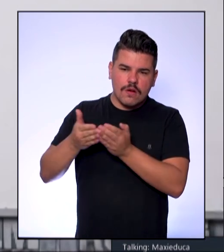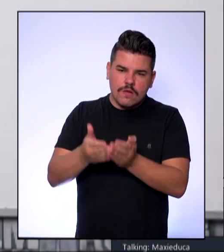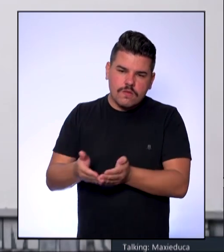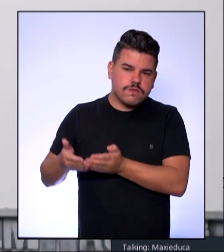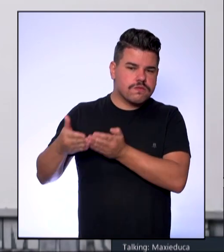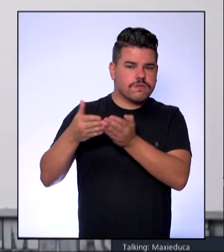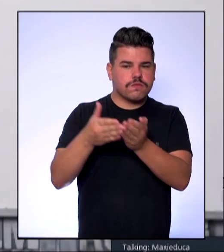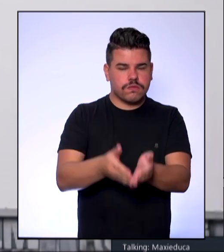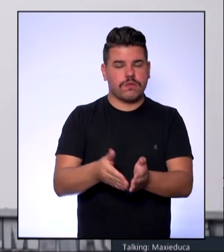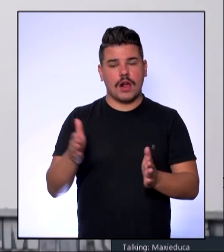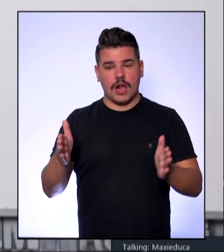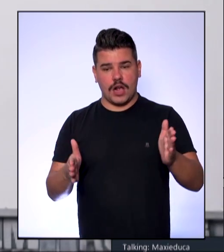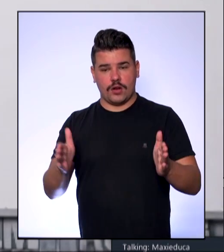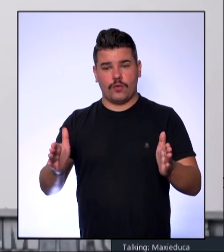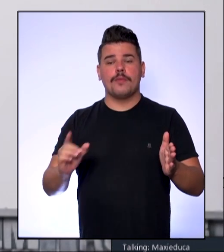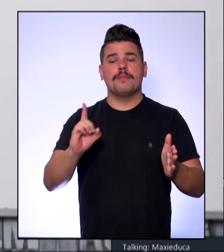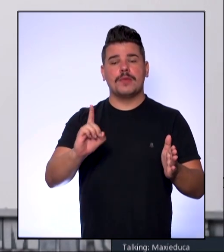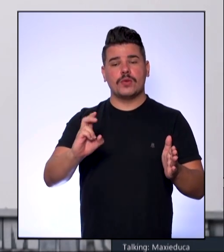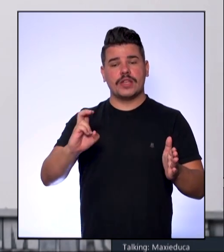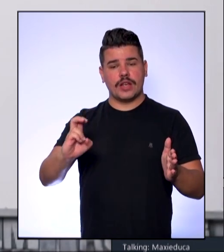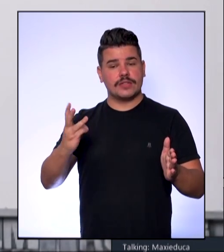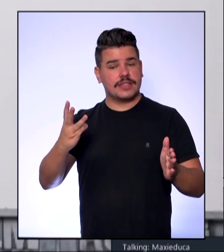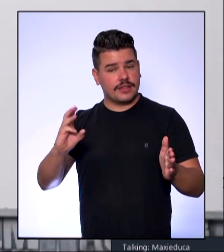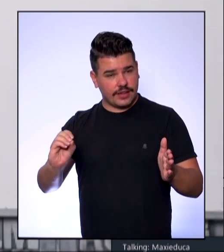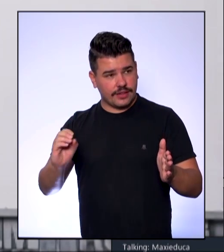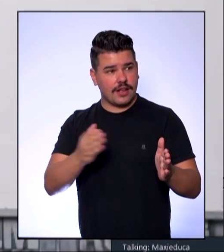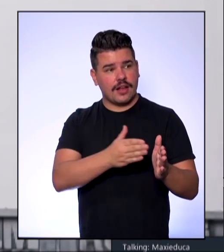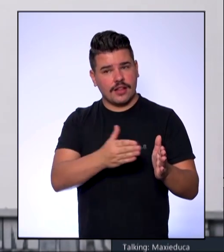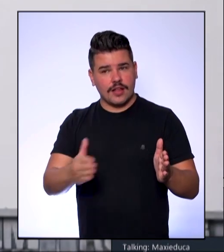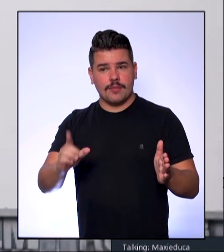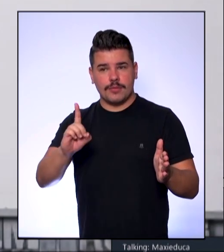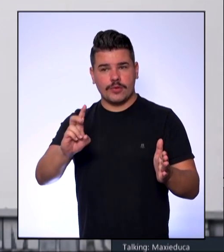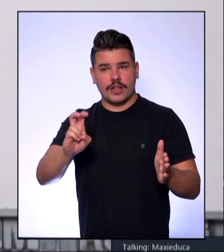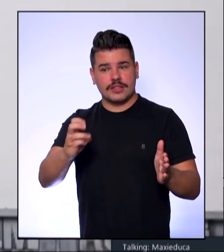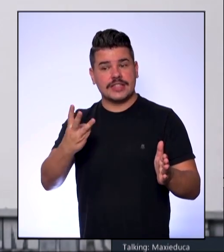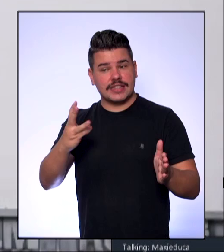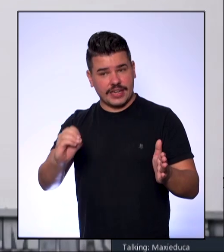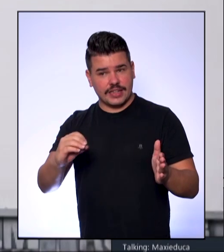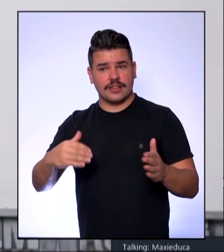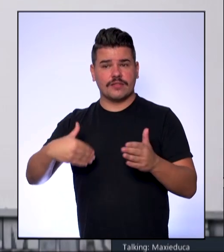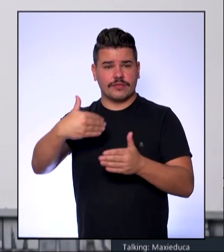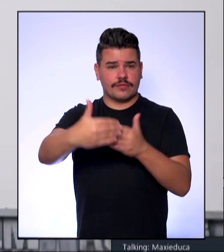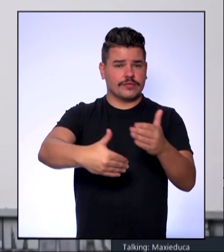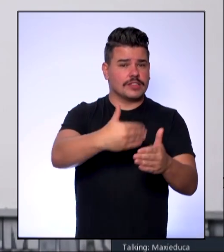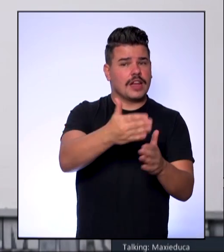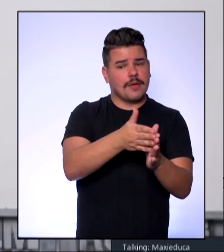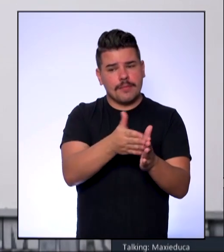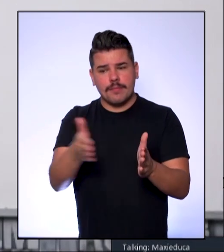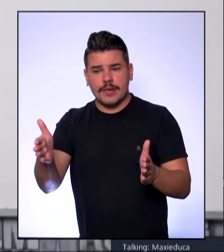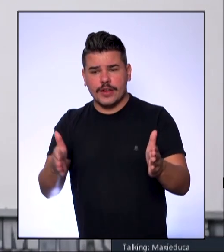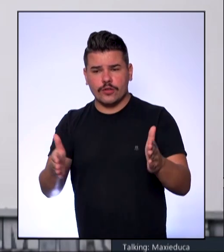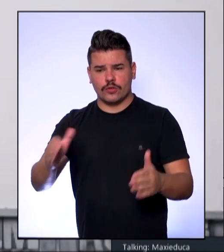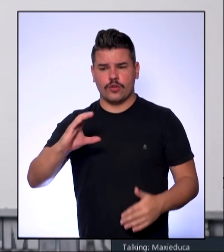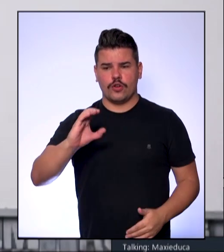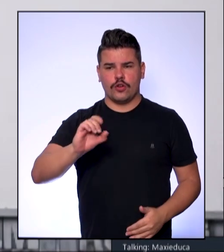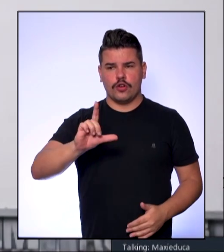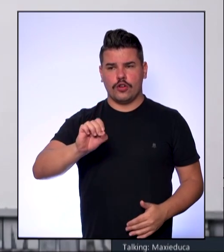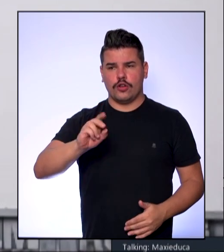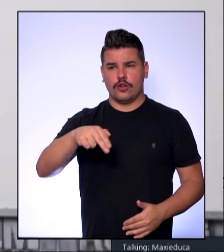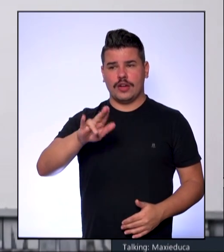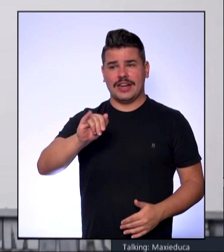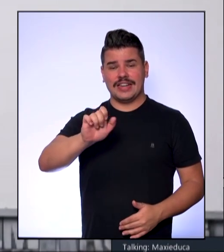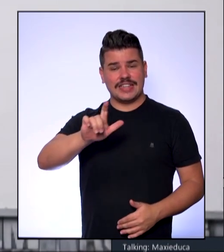Brasil entre 1500 e 1530 não existe, vai de 30 para frente, tá? A fase pré-colonial eu não tenho uma colonização em